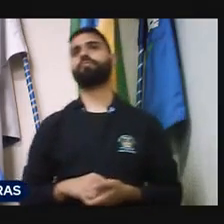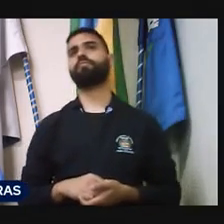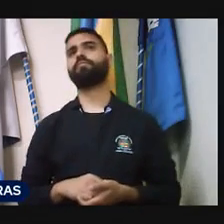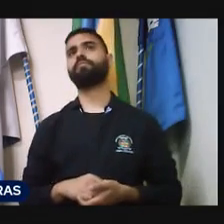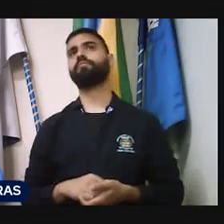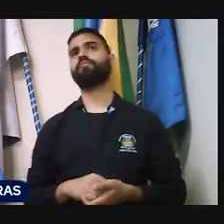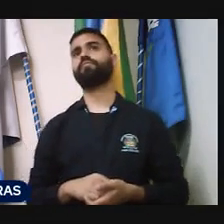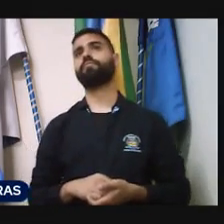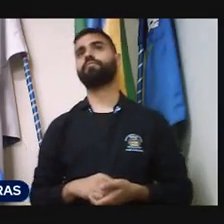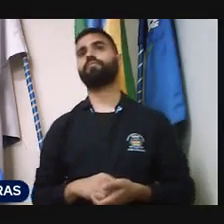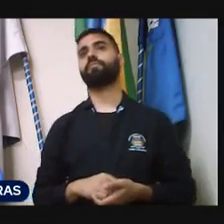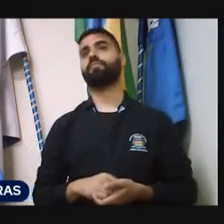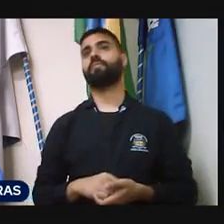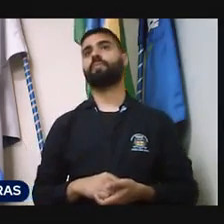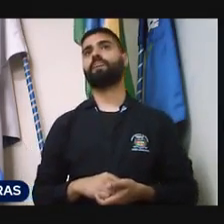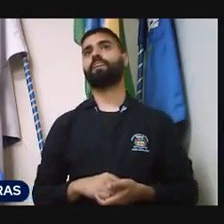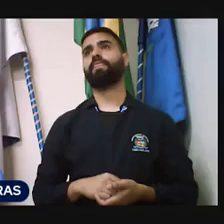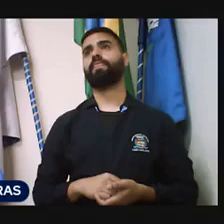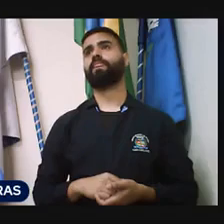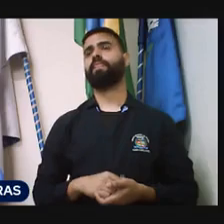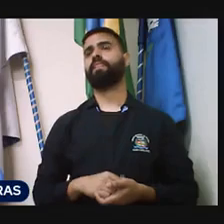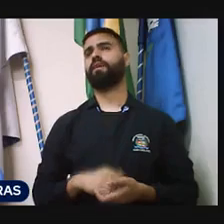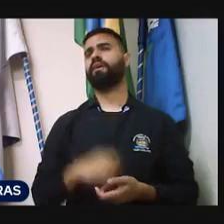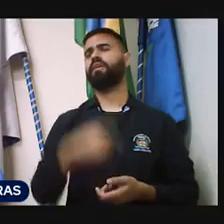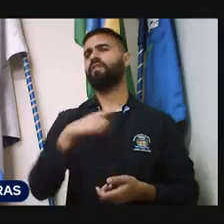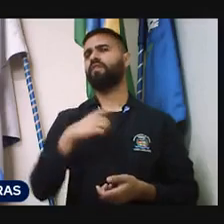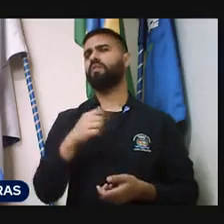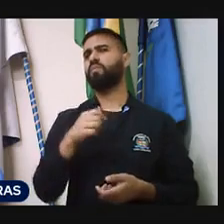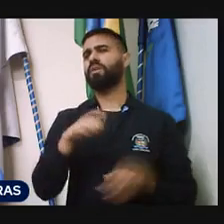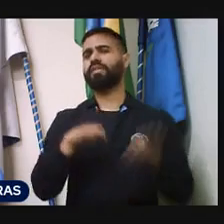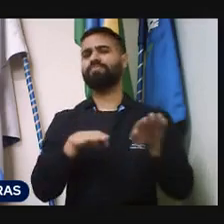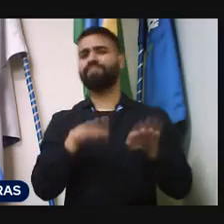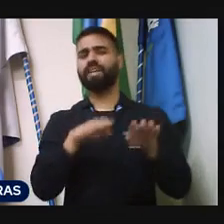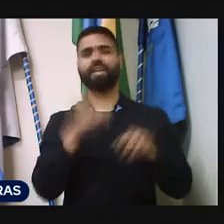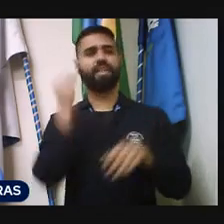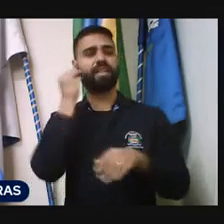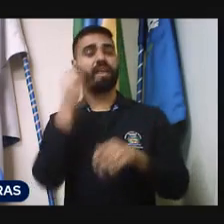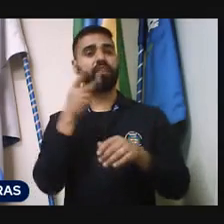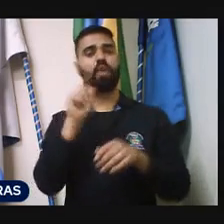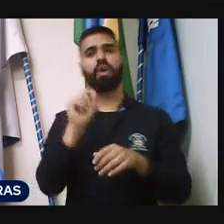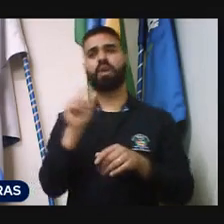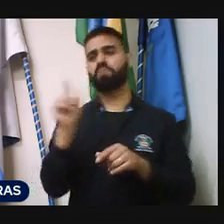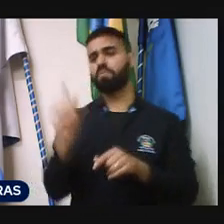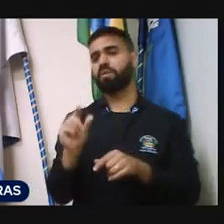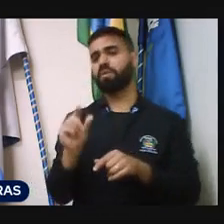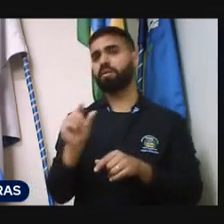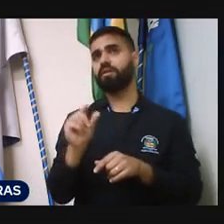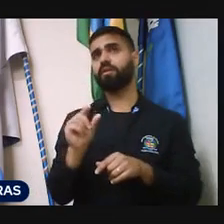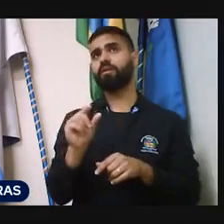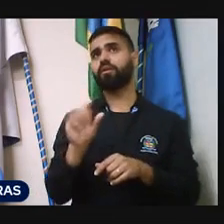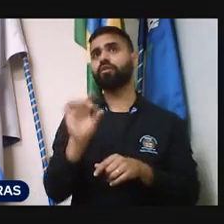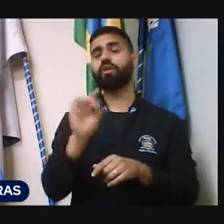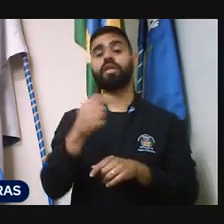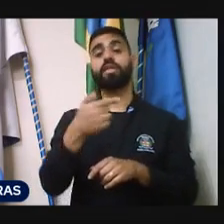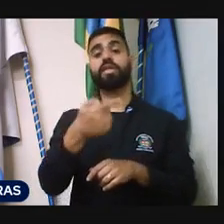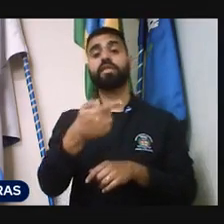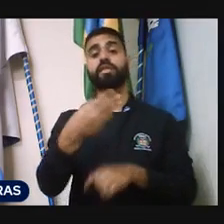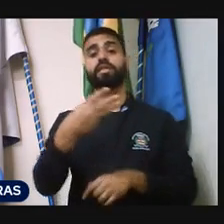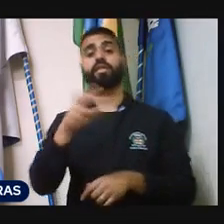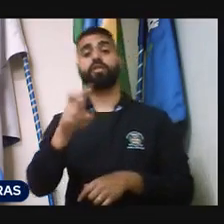de acordo com a defesa aqui quase que significativa tentado se defender dizendo que uma diferença pequena de 735